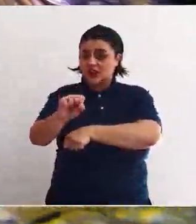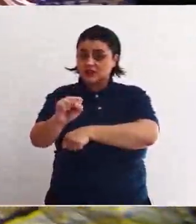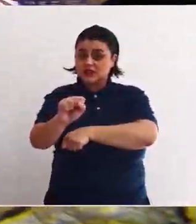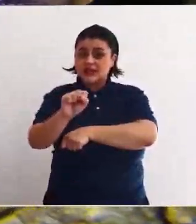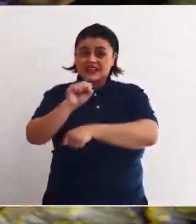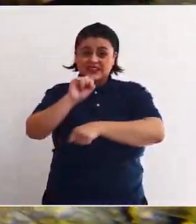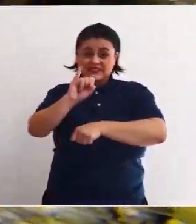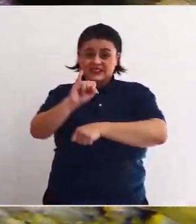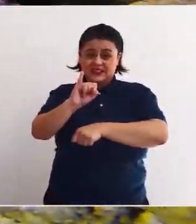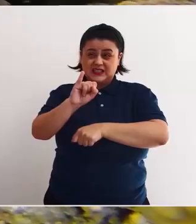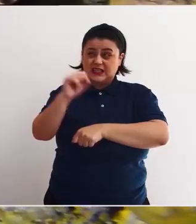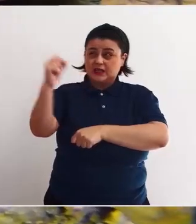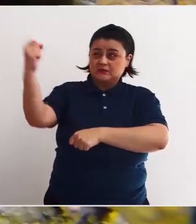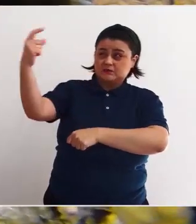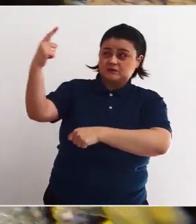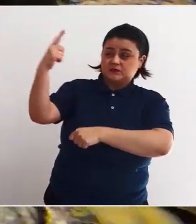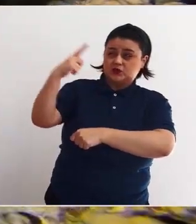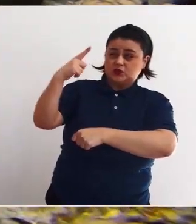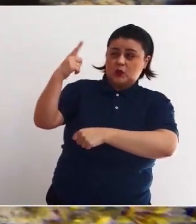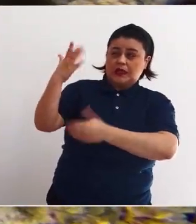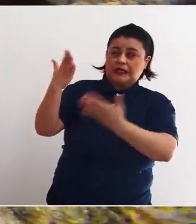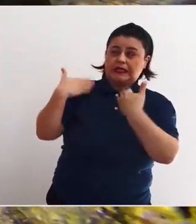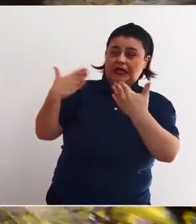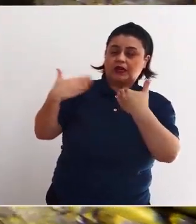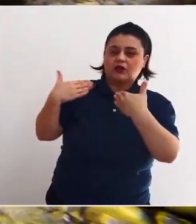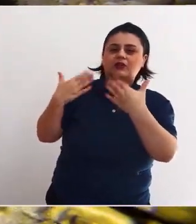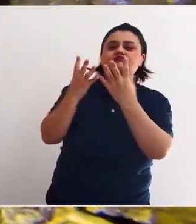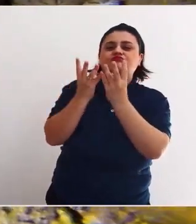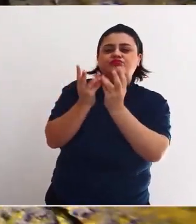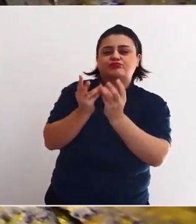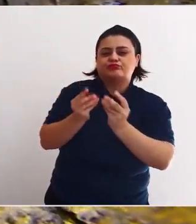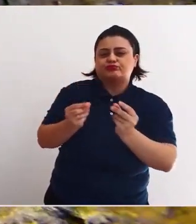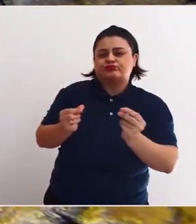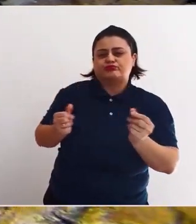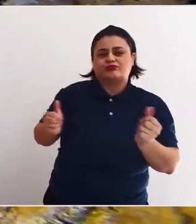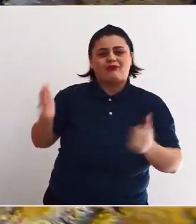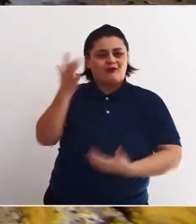ao calor e se desnaturam facilmente.